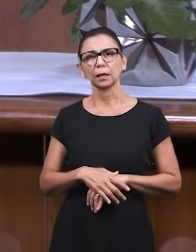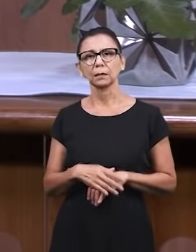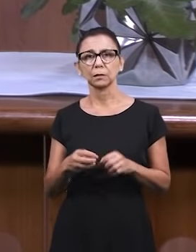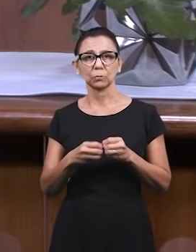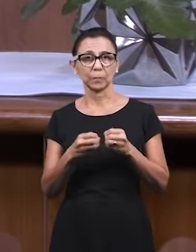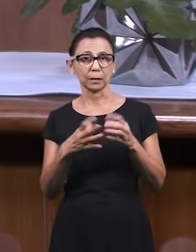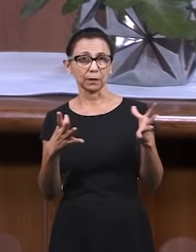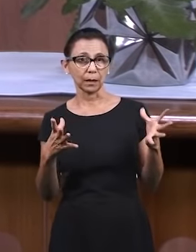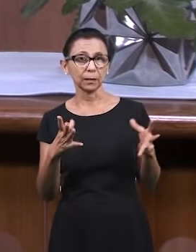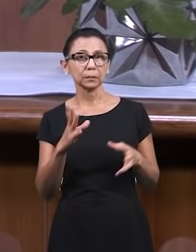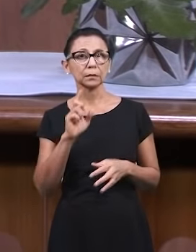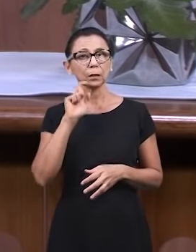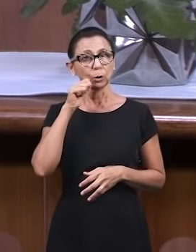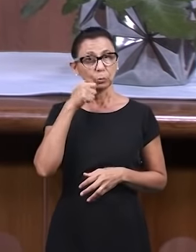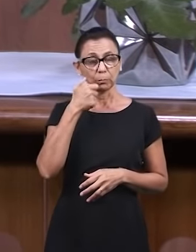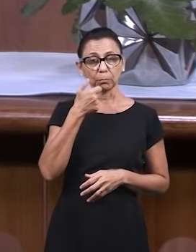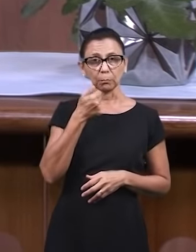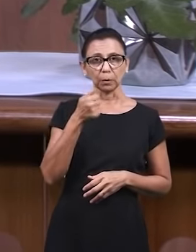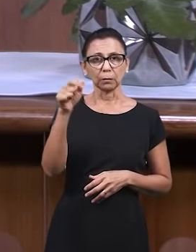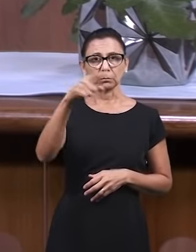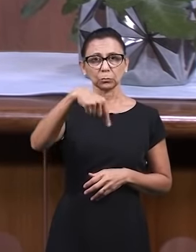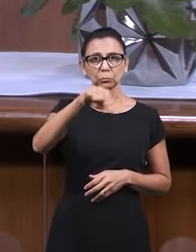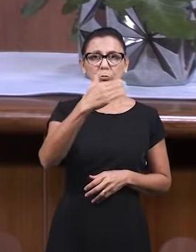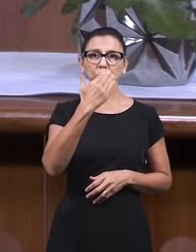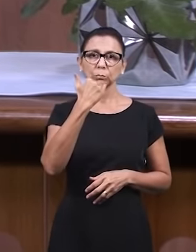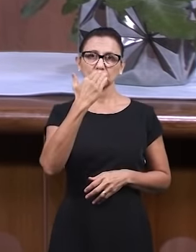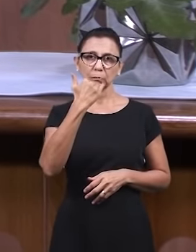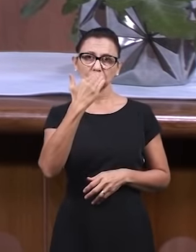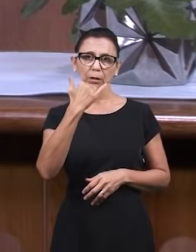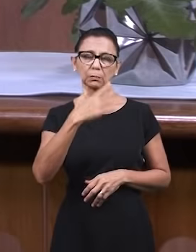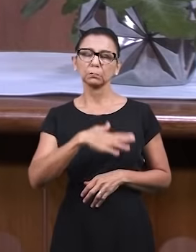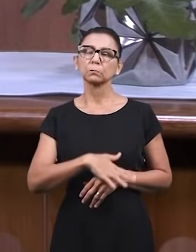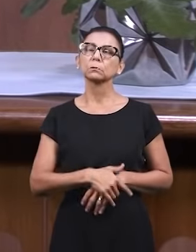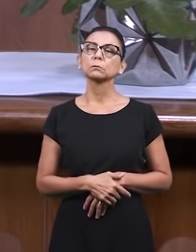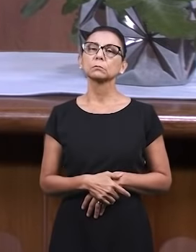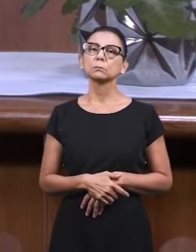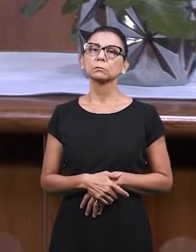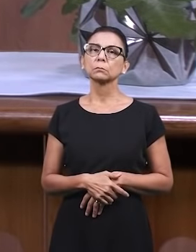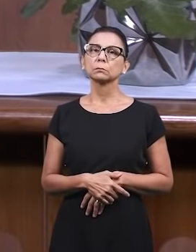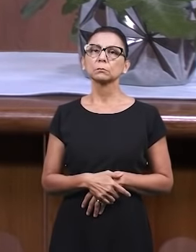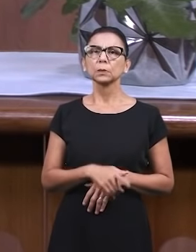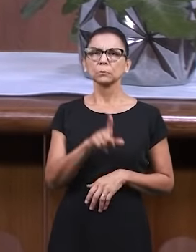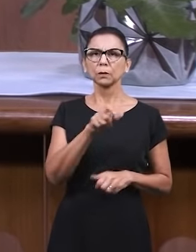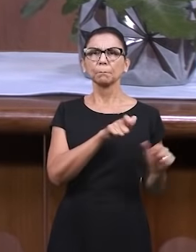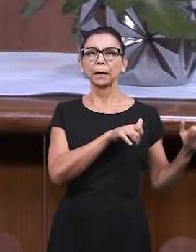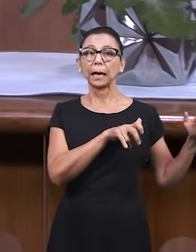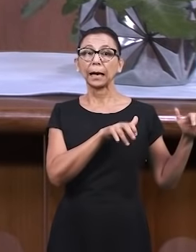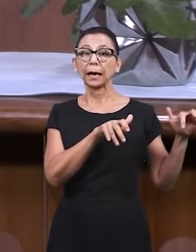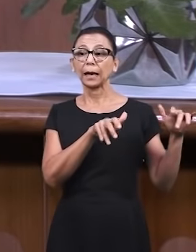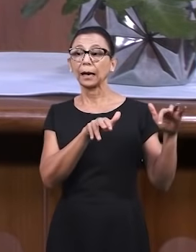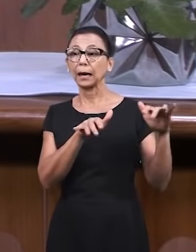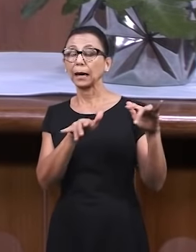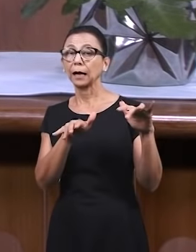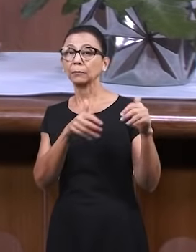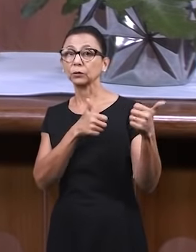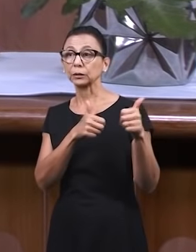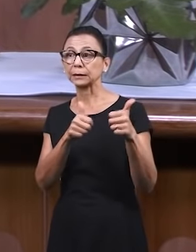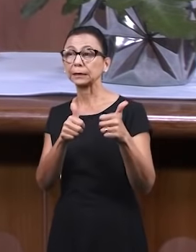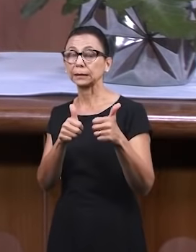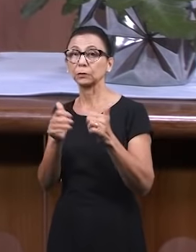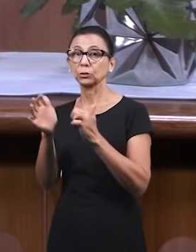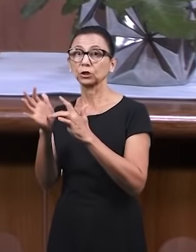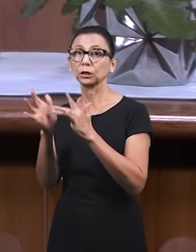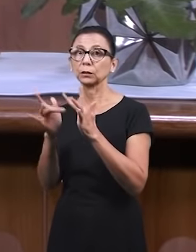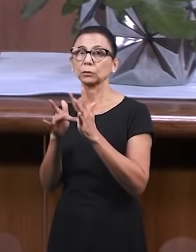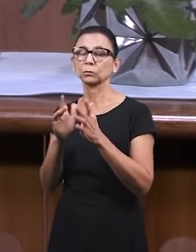da multiplicação dos pães, todos comeram ali dos pães, eles foram atrás do Senhor Jesus. Eles seguiram o Senhor, também